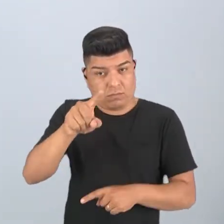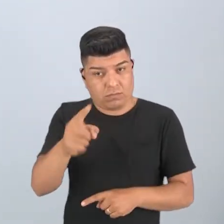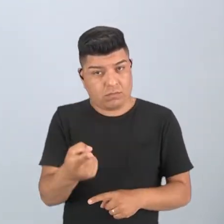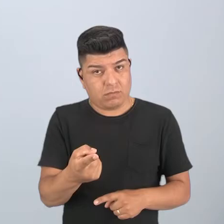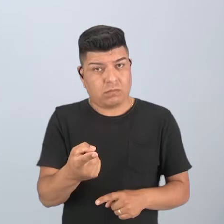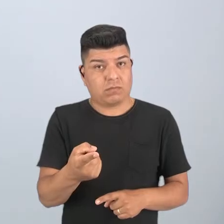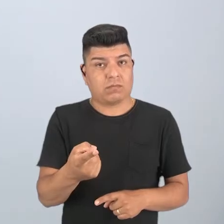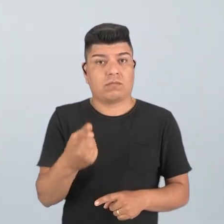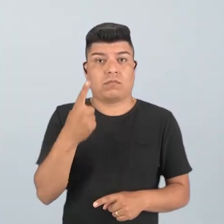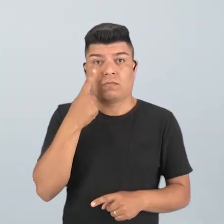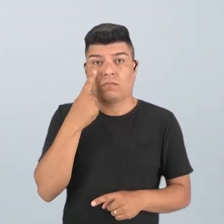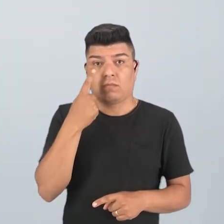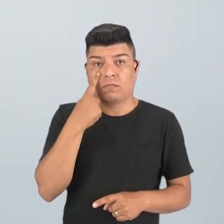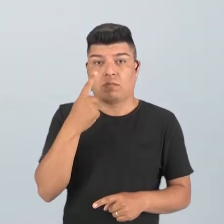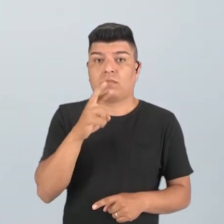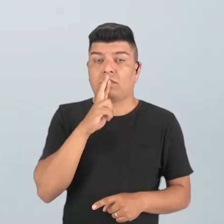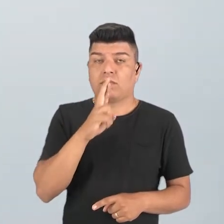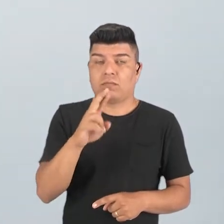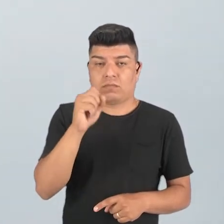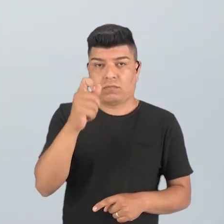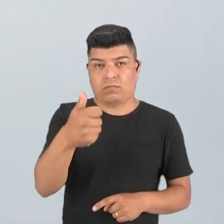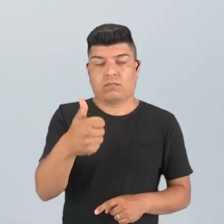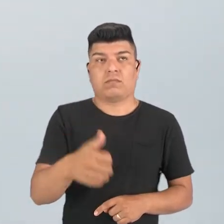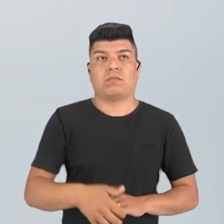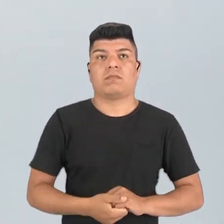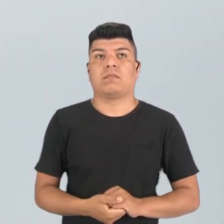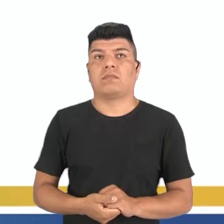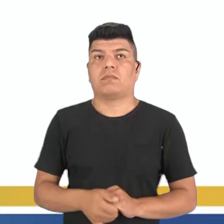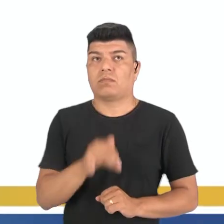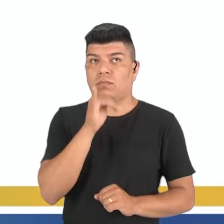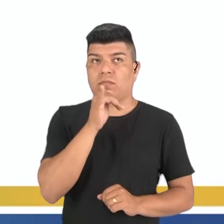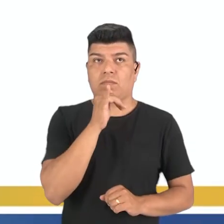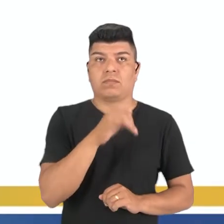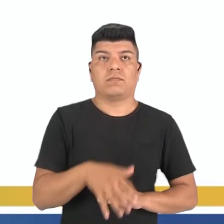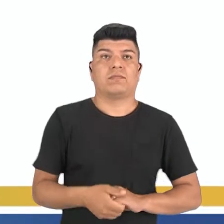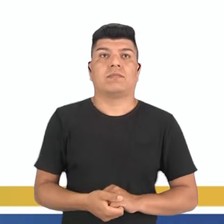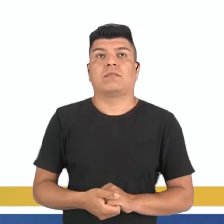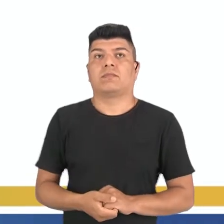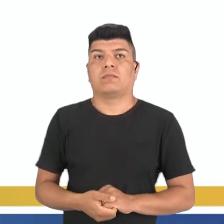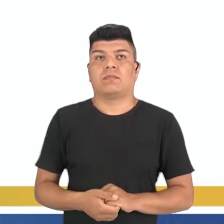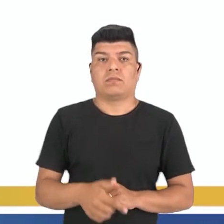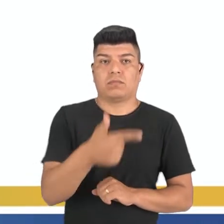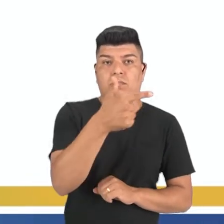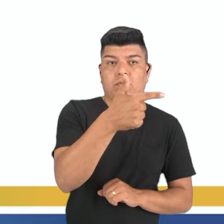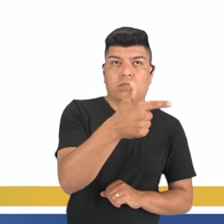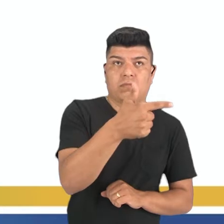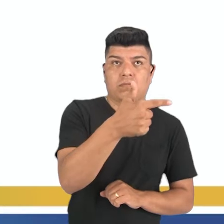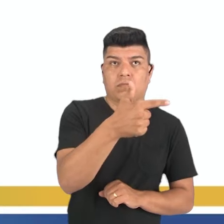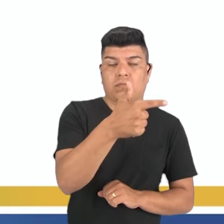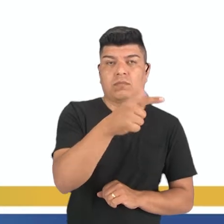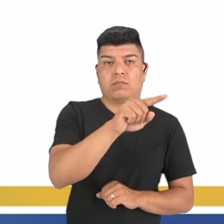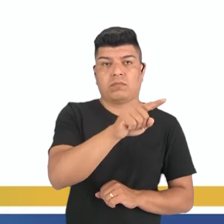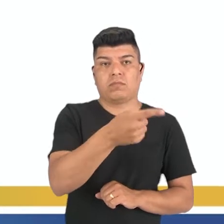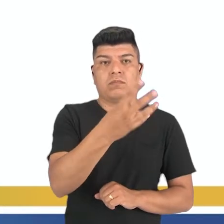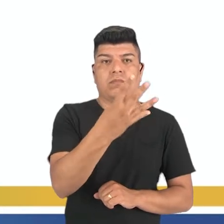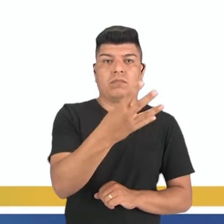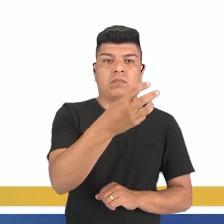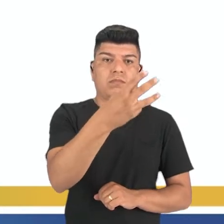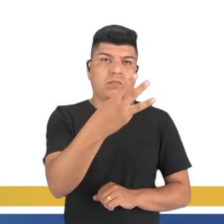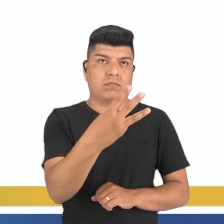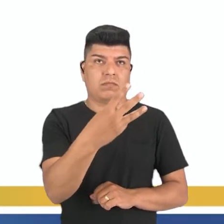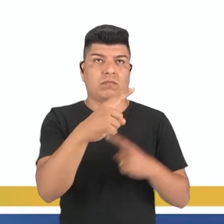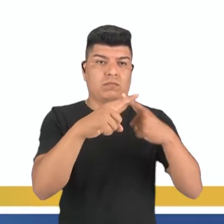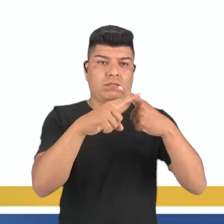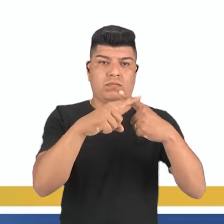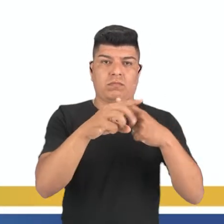nós formos olhar lá no resultado, beleza? Vamos ver um exemplo aqui, ó. 2 inteiros e 43